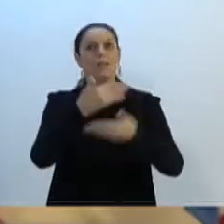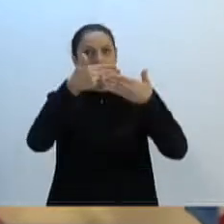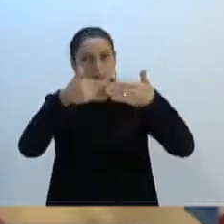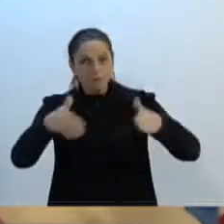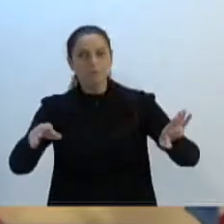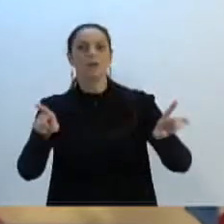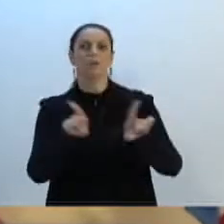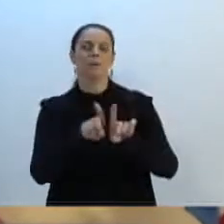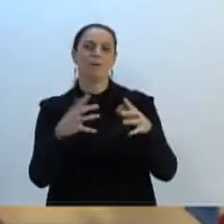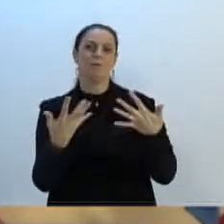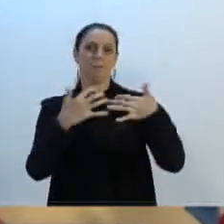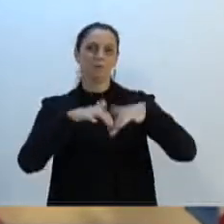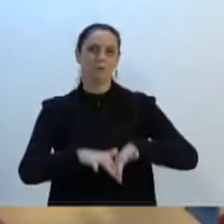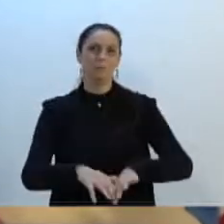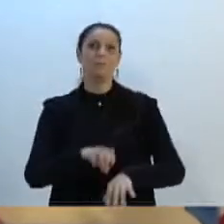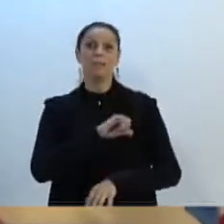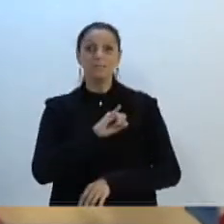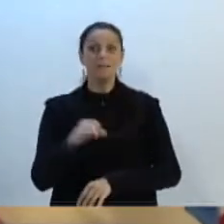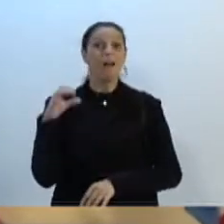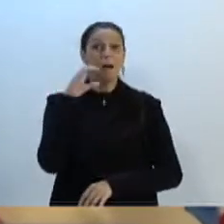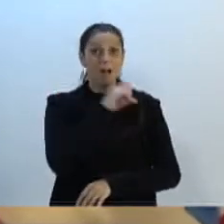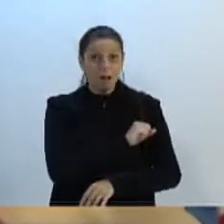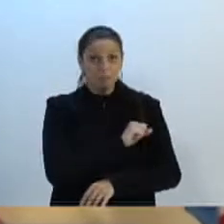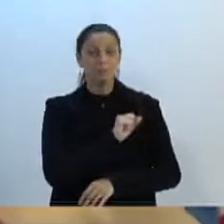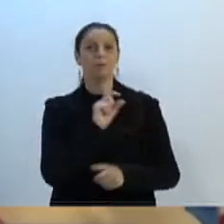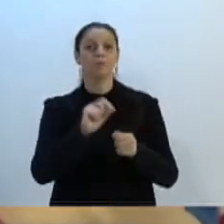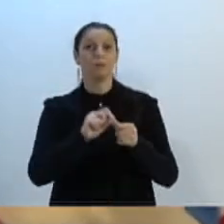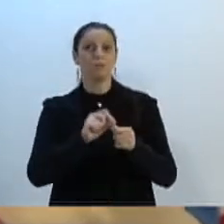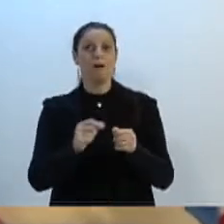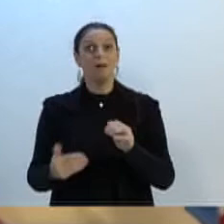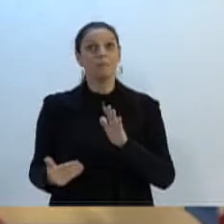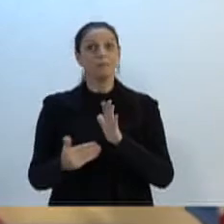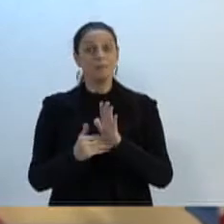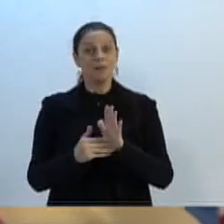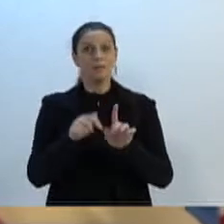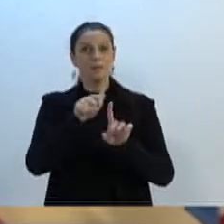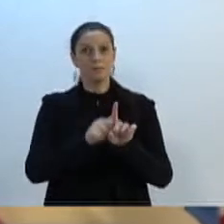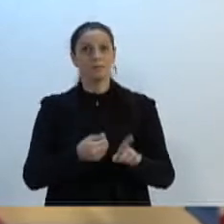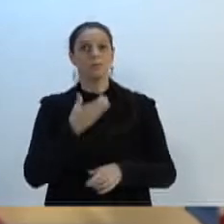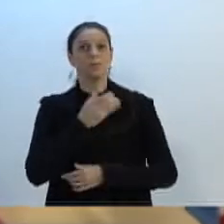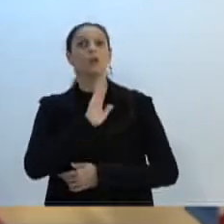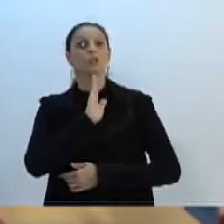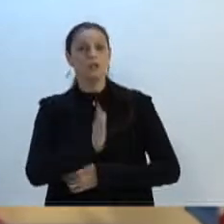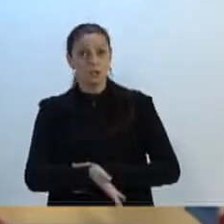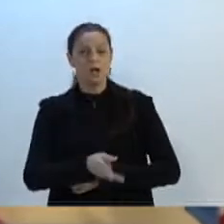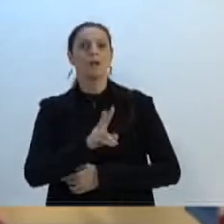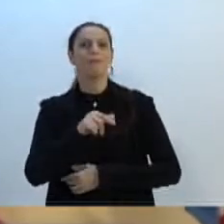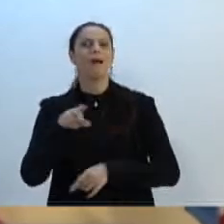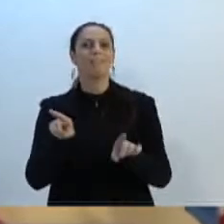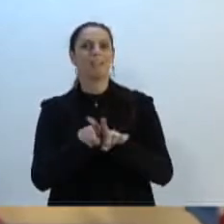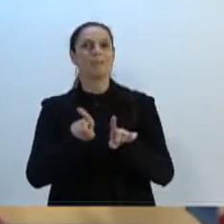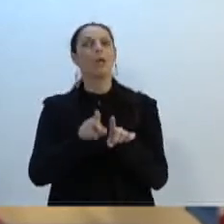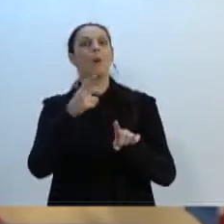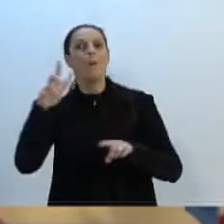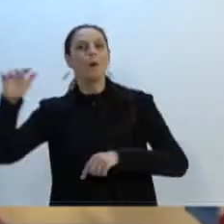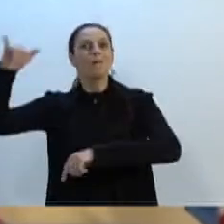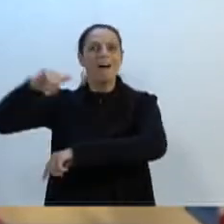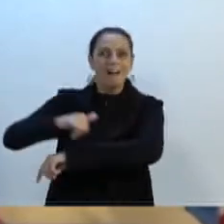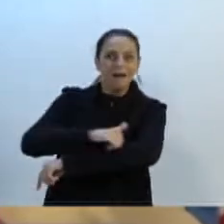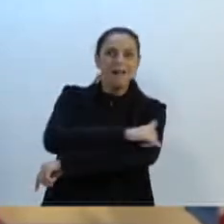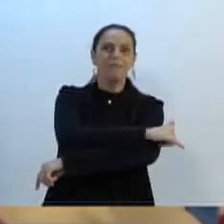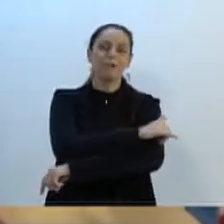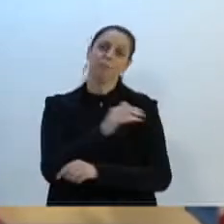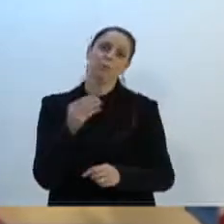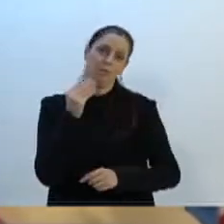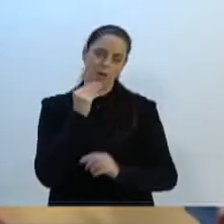nós fizermos isso o quanto antes, até final do ano, nós já temos operadora transportando pessoas aqui na cidade de Blumenau. Aeronaves